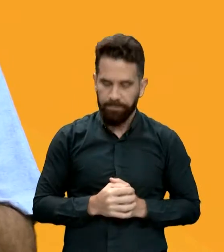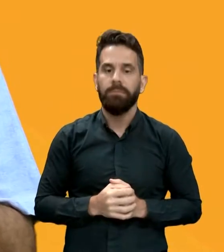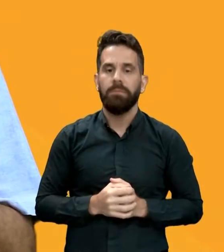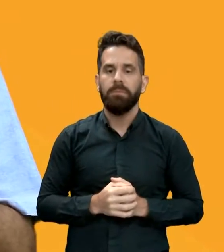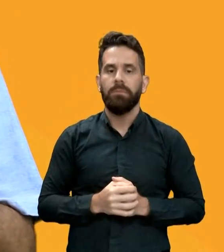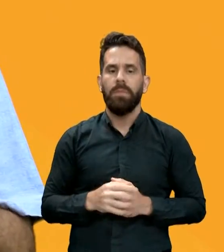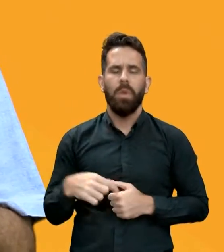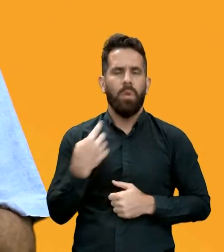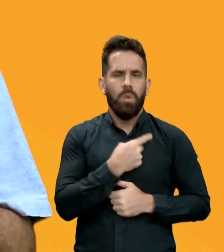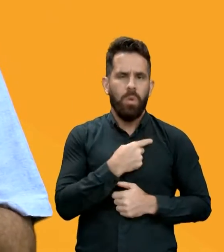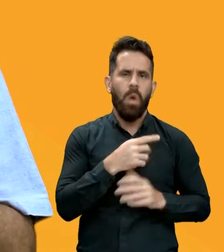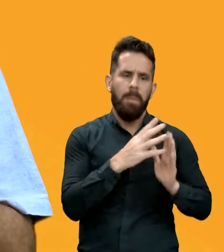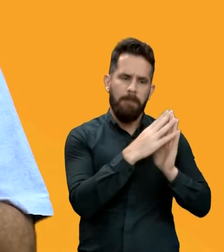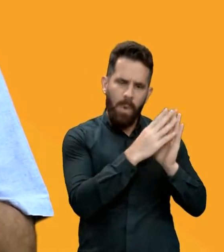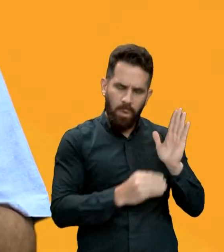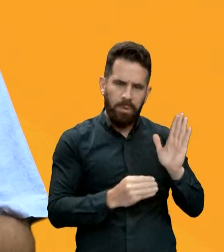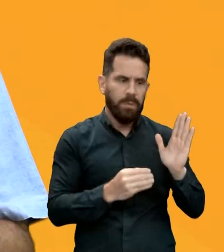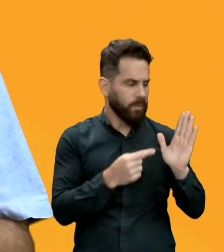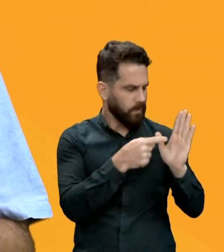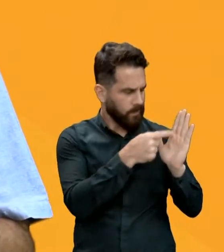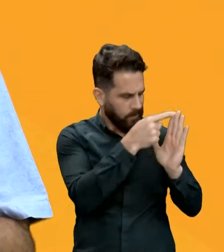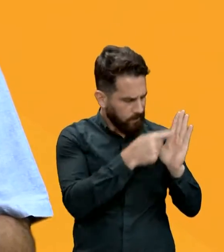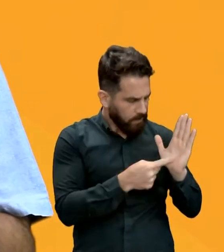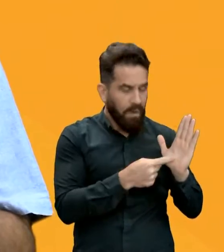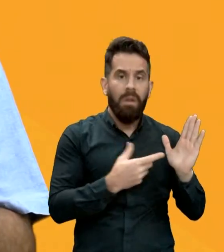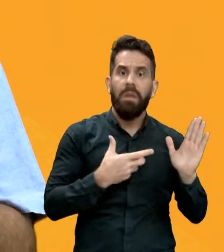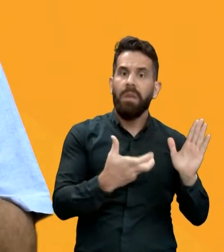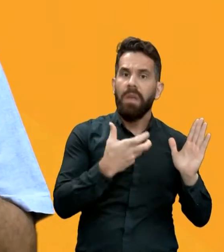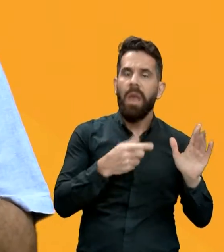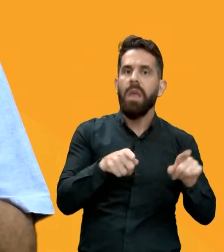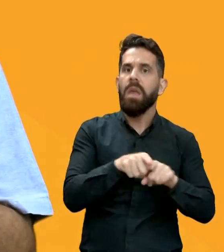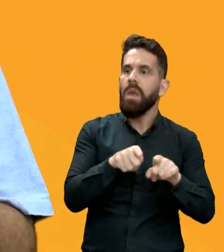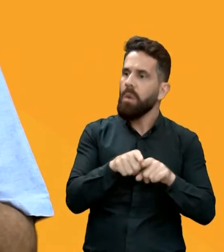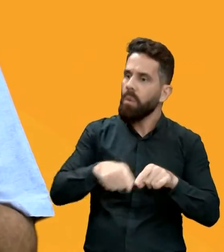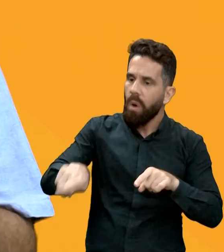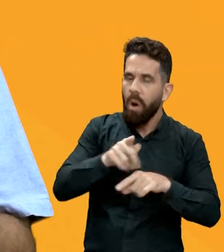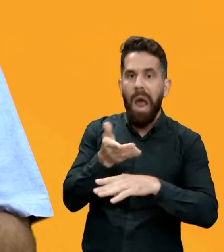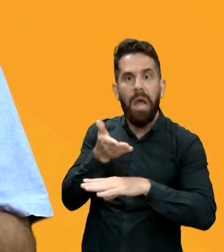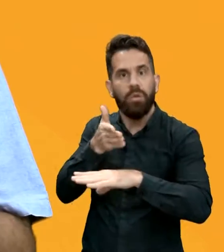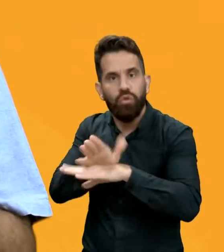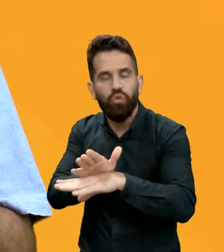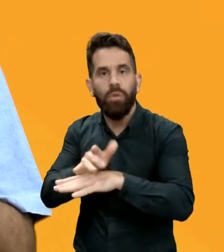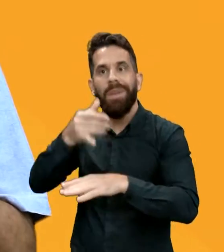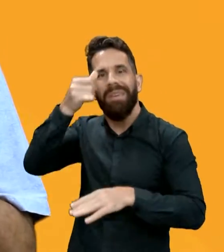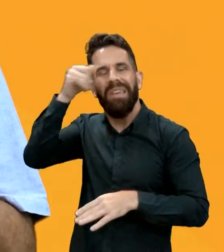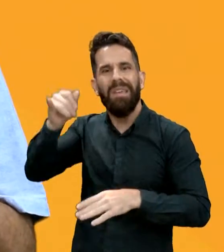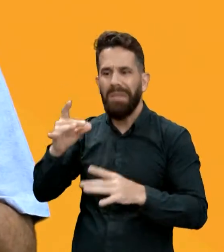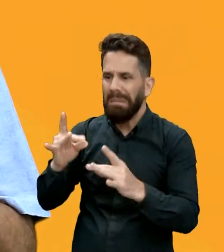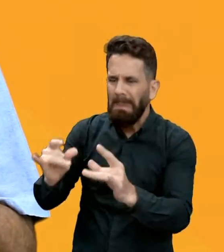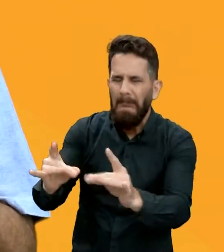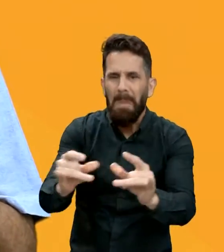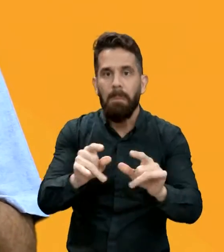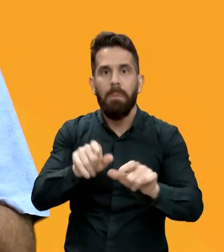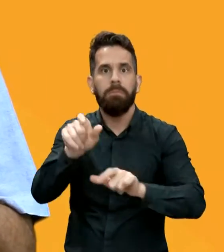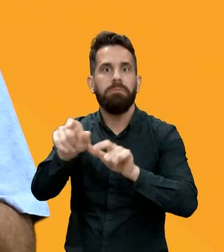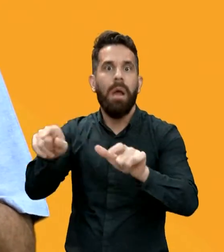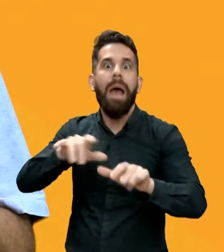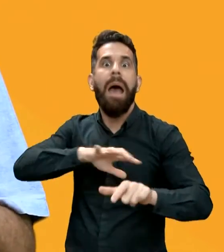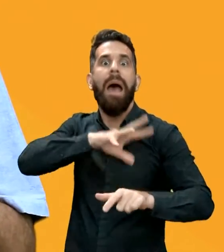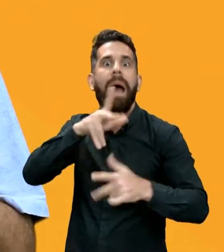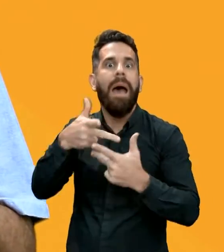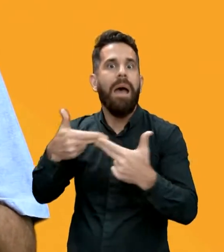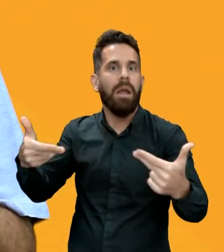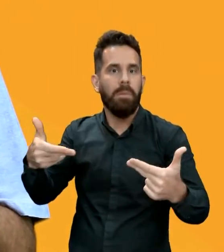parte das espécies ameaçadas de extensão de vertebrados nós vimos como elas se distribuíam nós vimos a sobreposição dessa